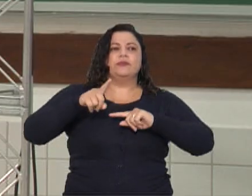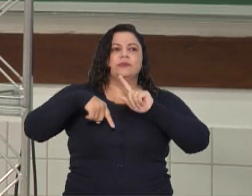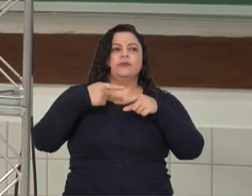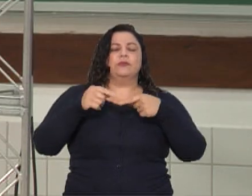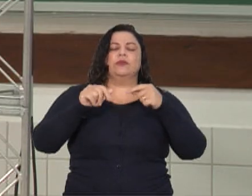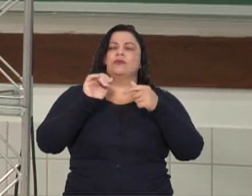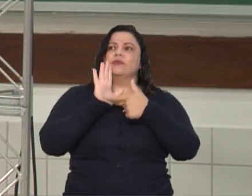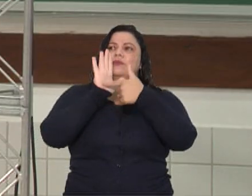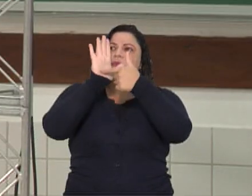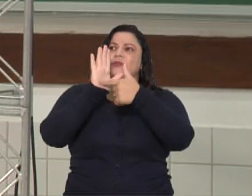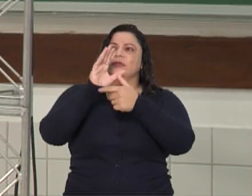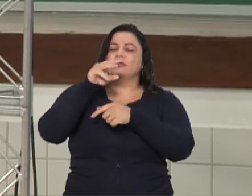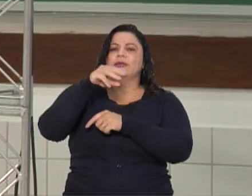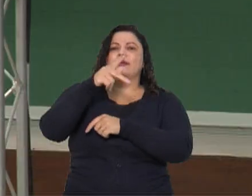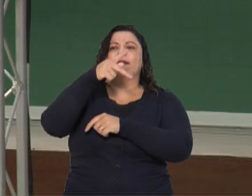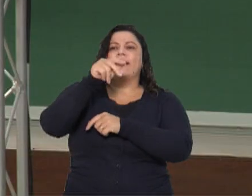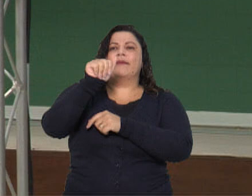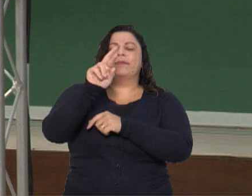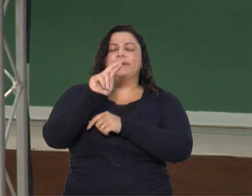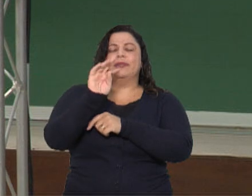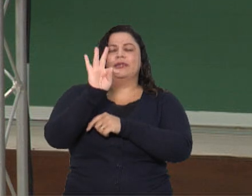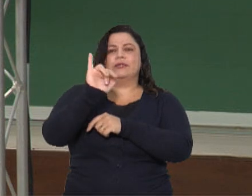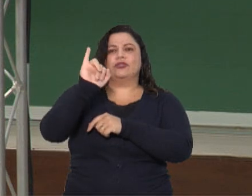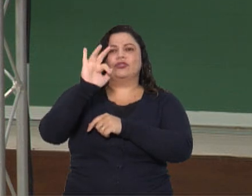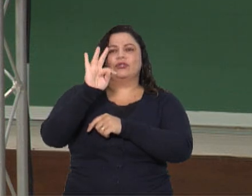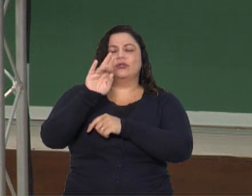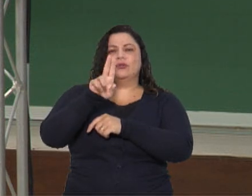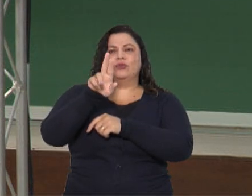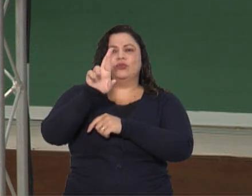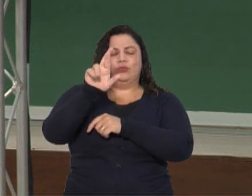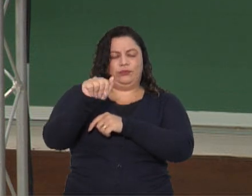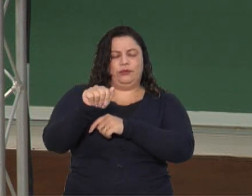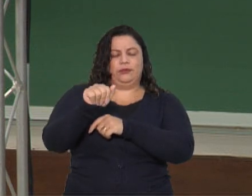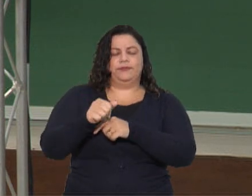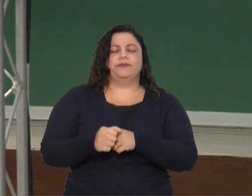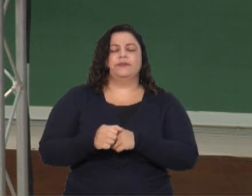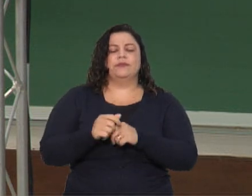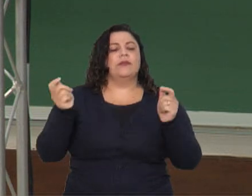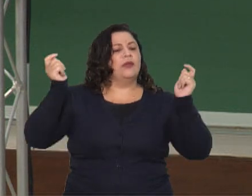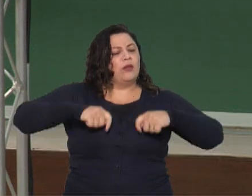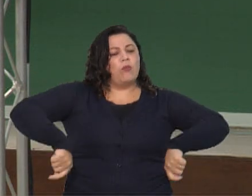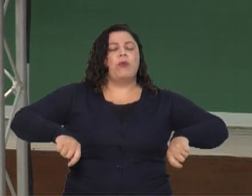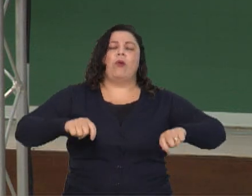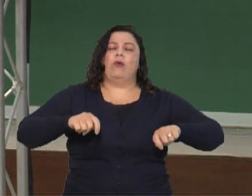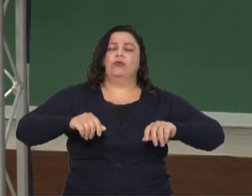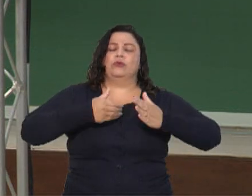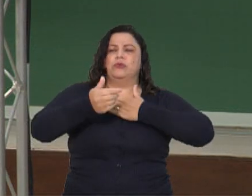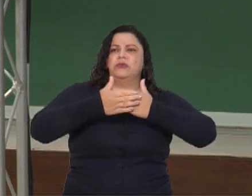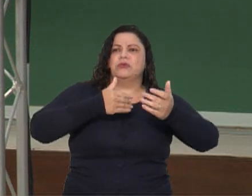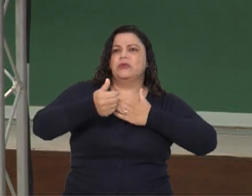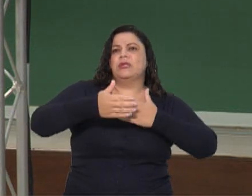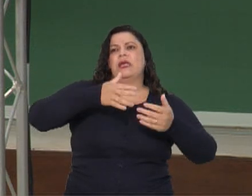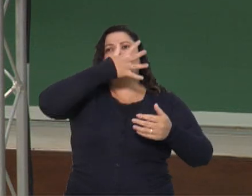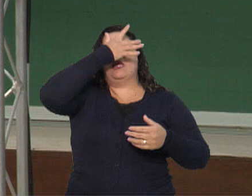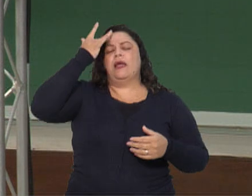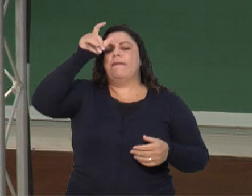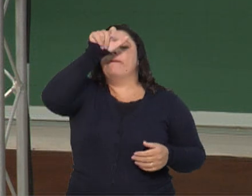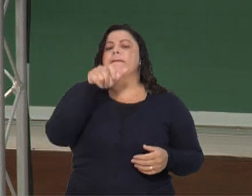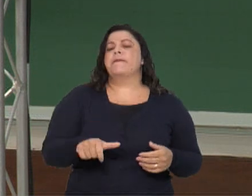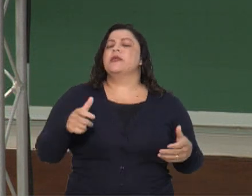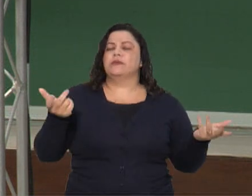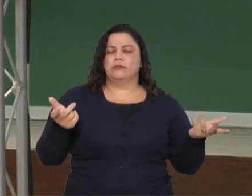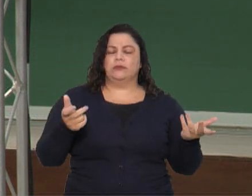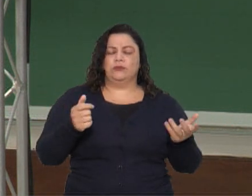então, ela permite esse registro que outras pessoas executem. Então, vamos dizer, alguém fez uma canção há muito